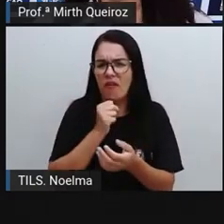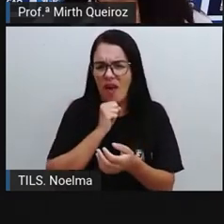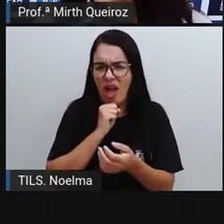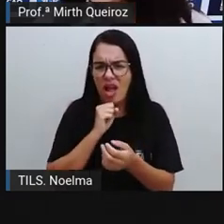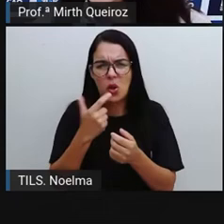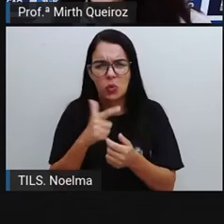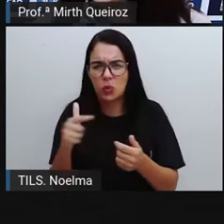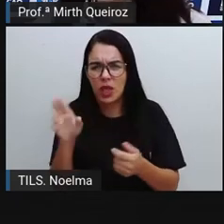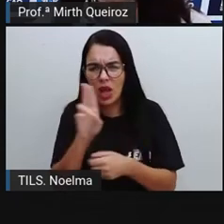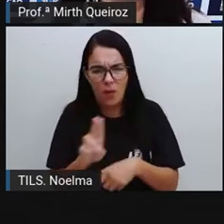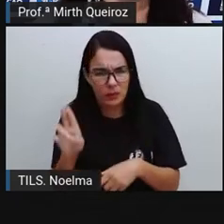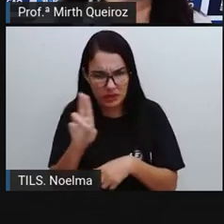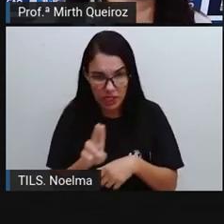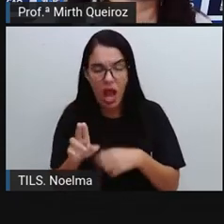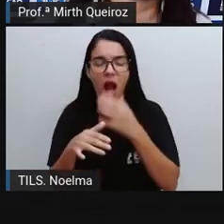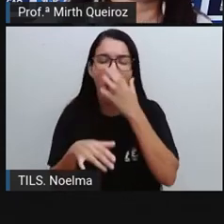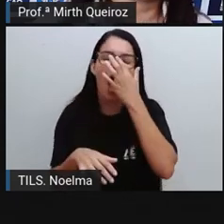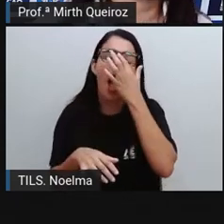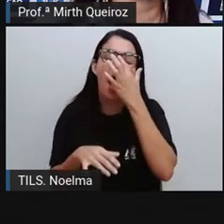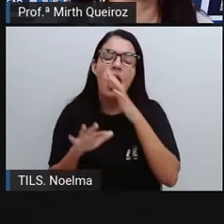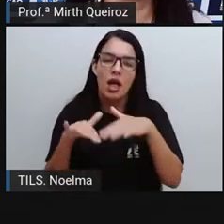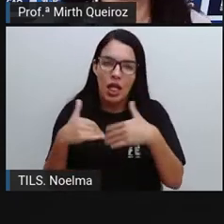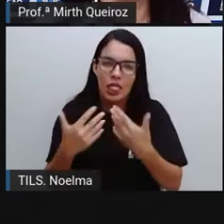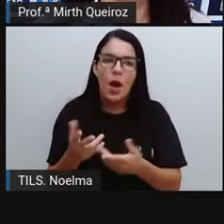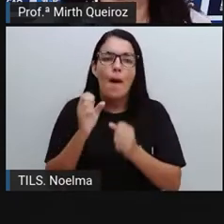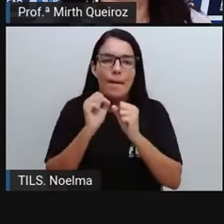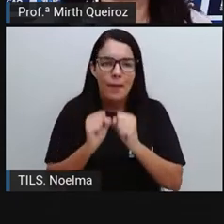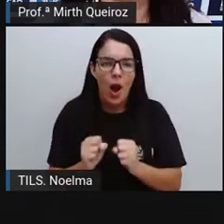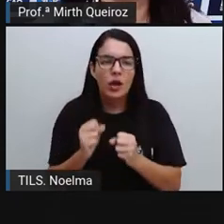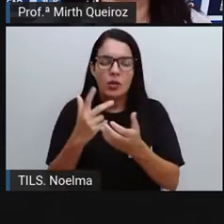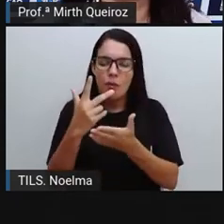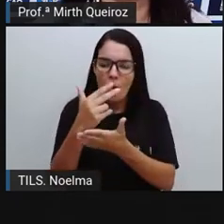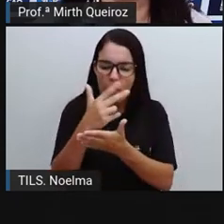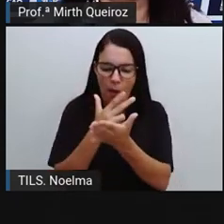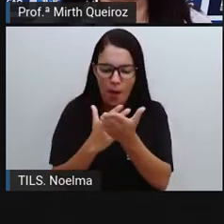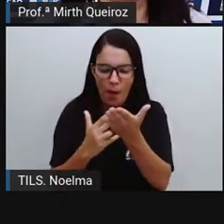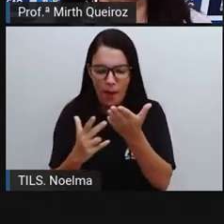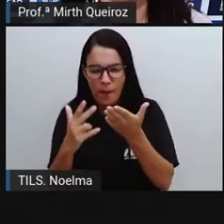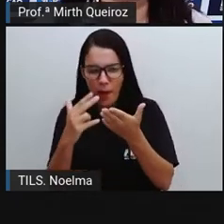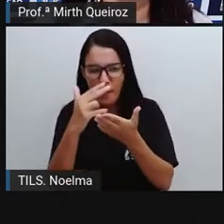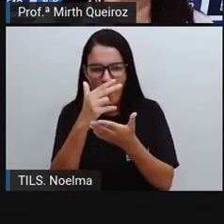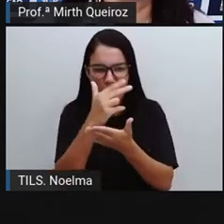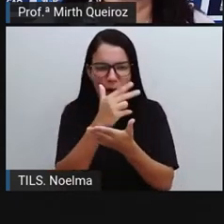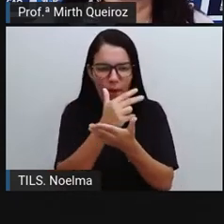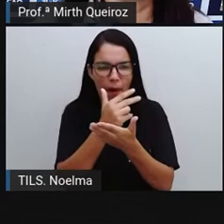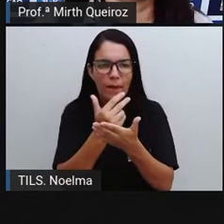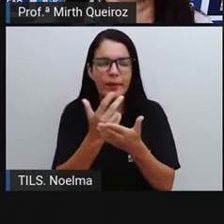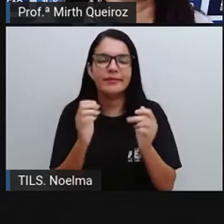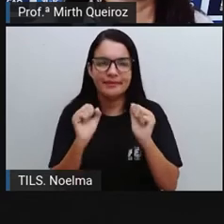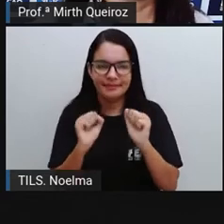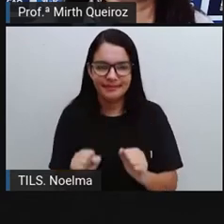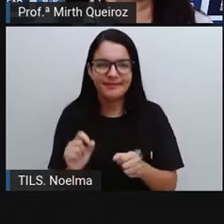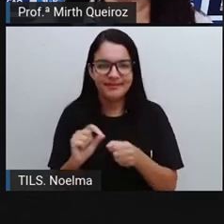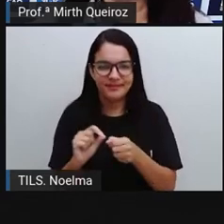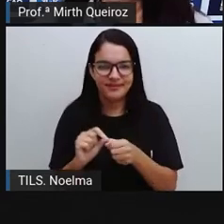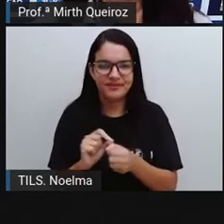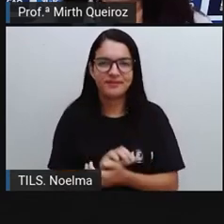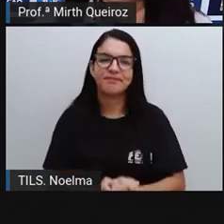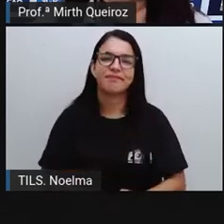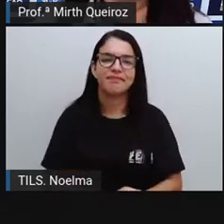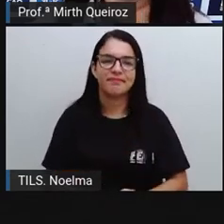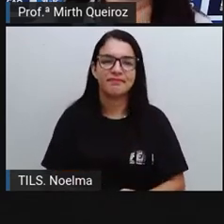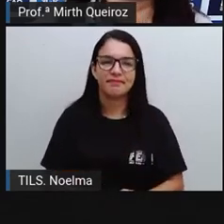tem mais nenhum outro tipo de utilidade, vocês também podem estar utilizando aí as folhas para poder fazer as